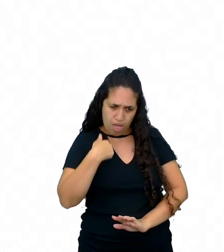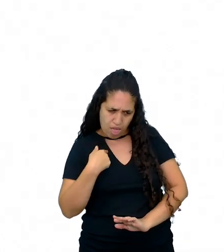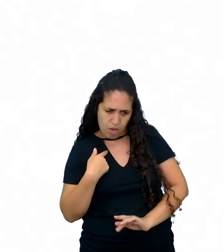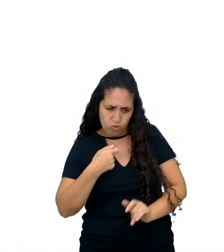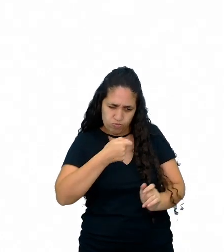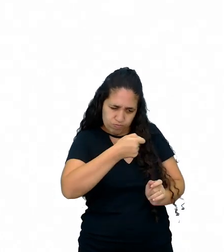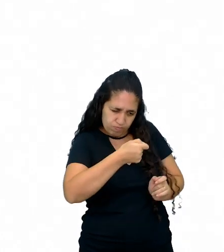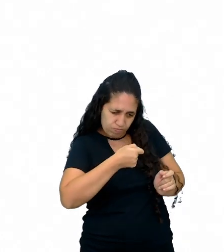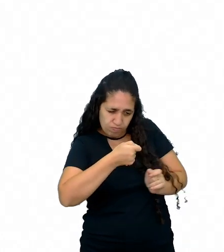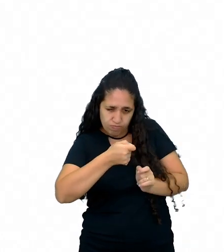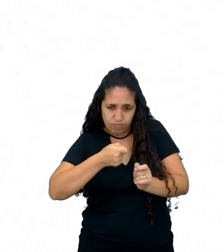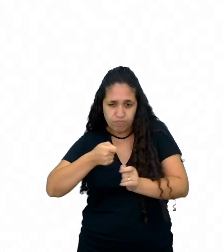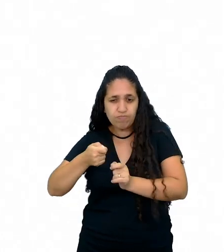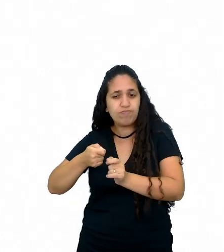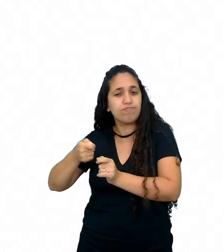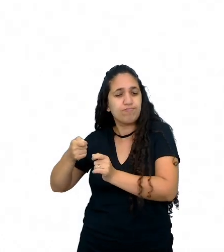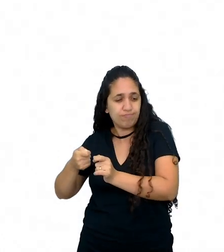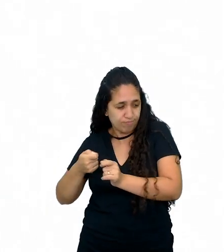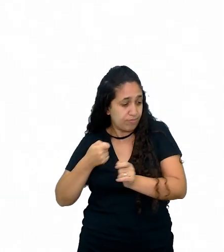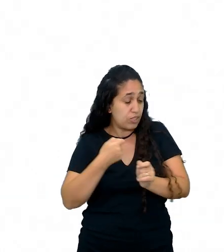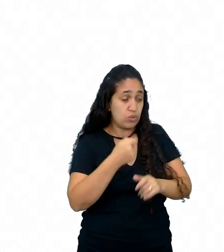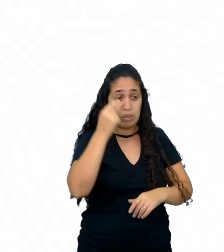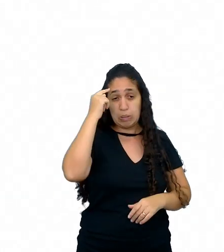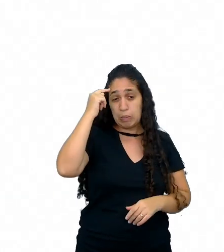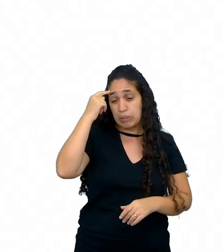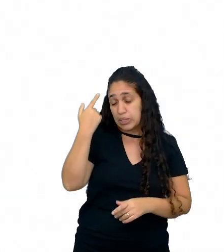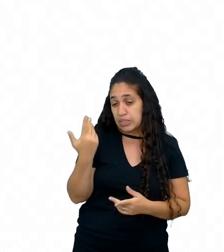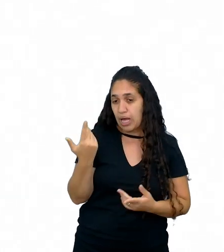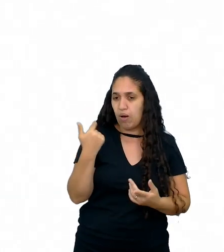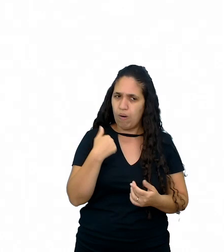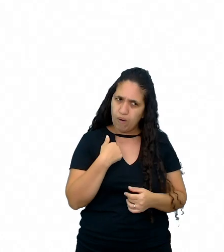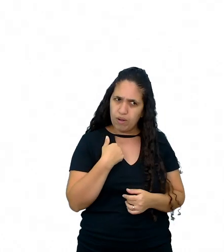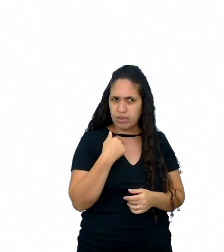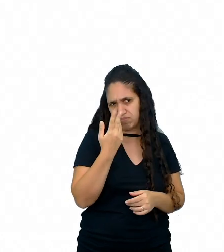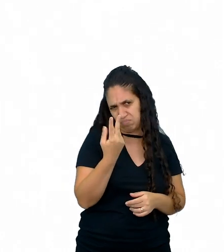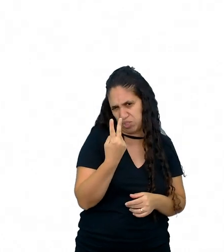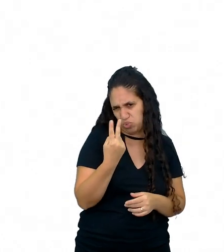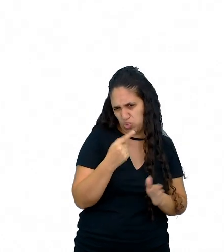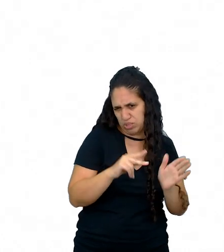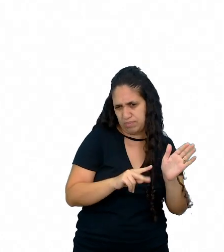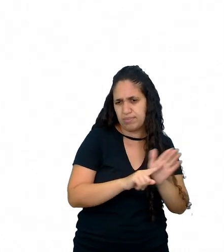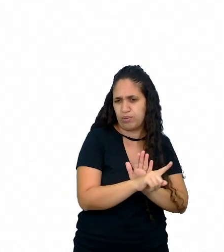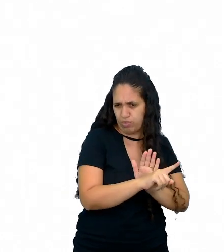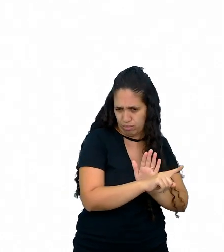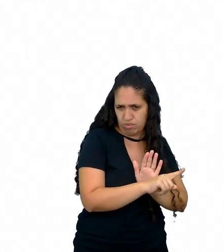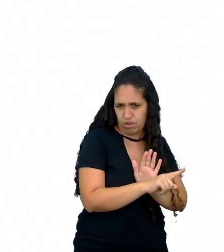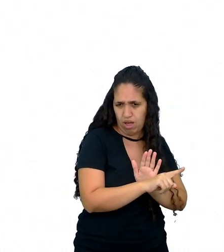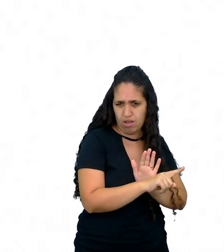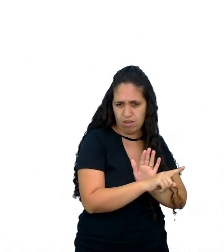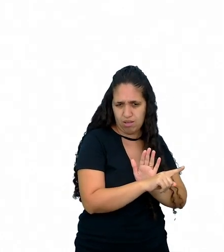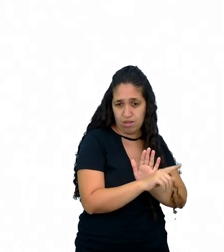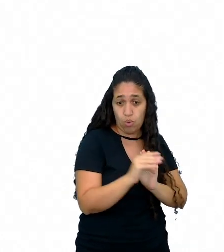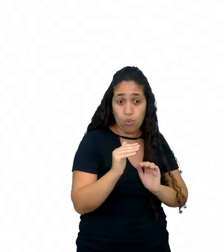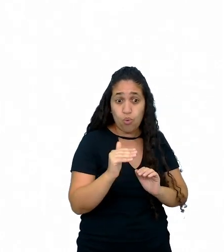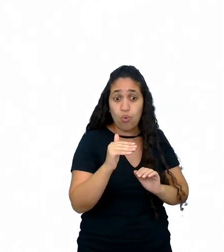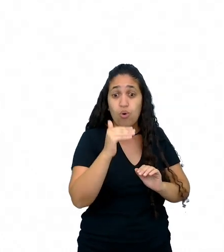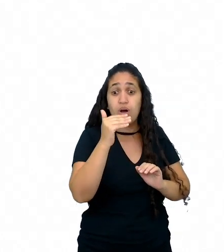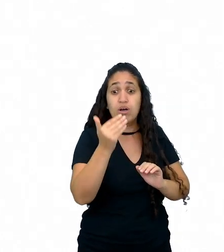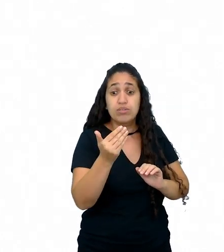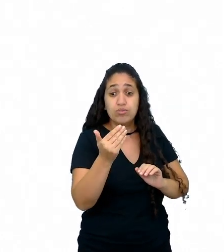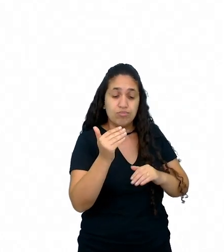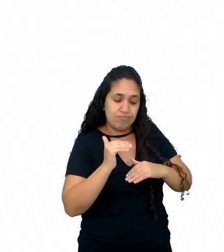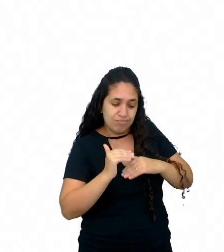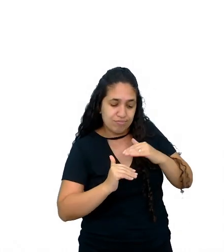do grupo, né, eu sempre tenho que pensar, bom, quais são as boas perguntas que eu vou fazer para o meu estudante quando nós estivermos